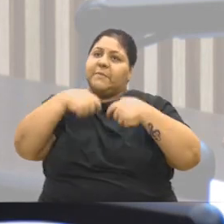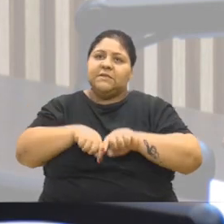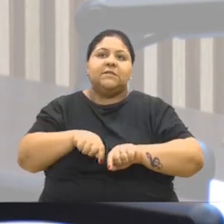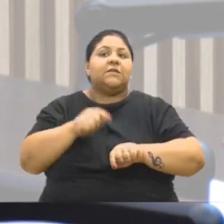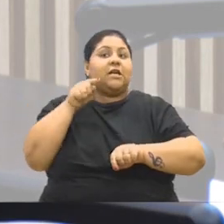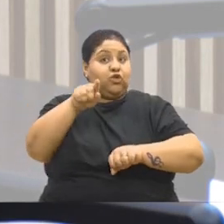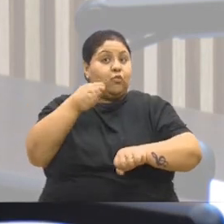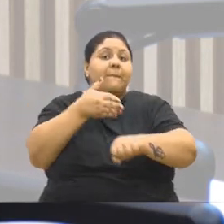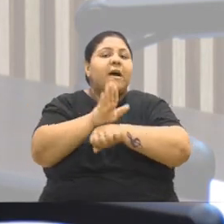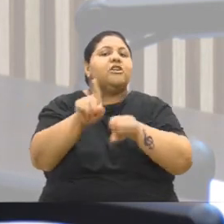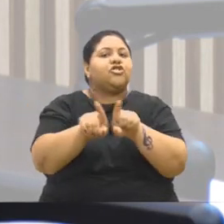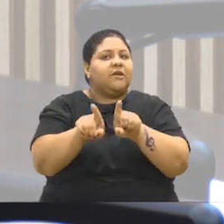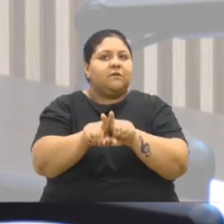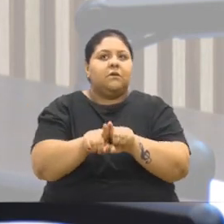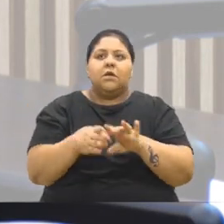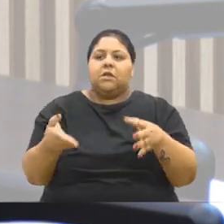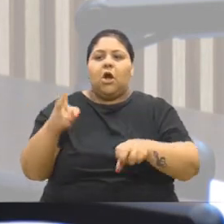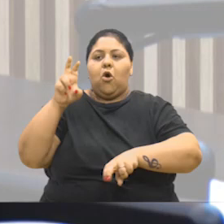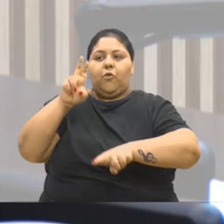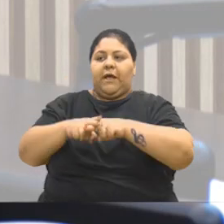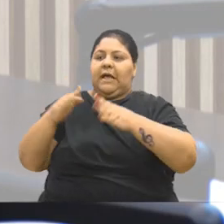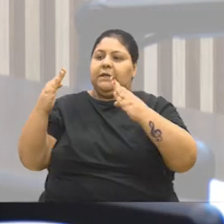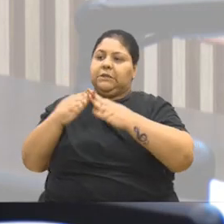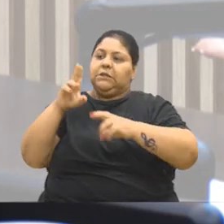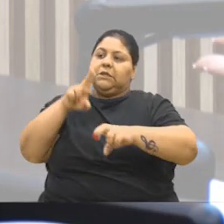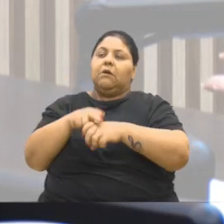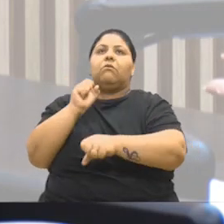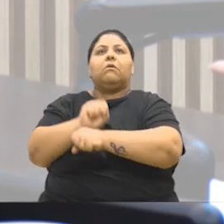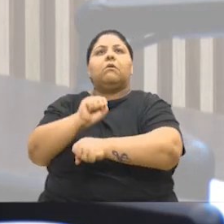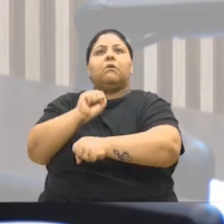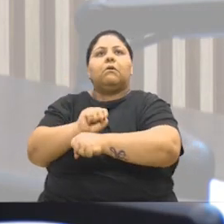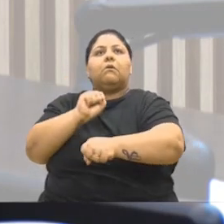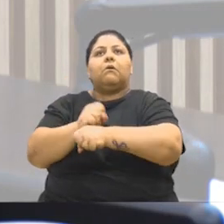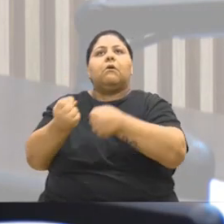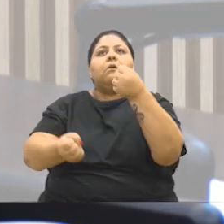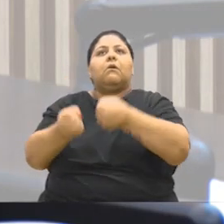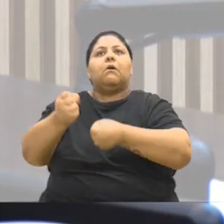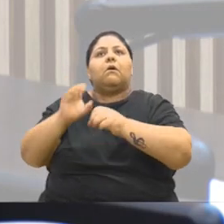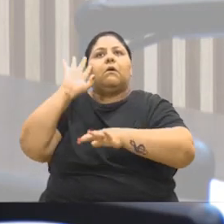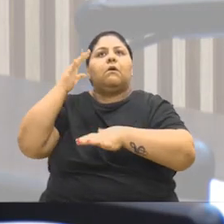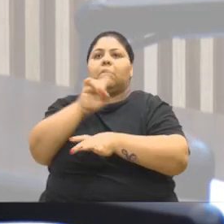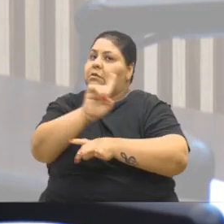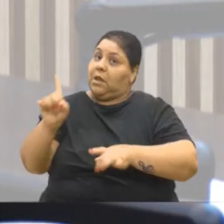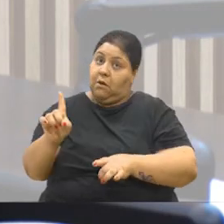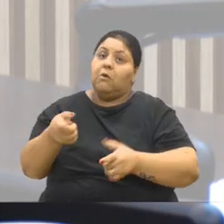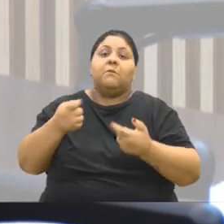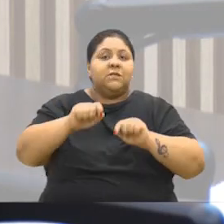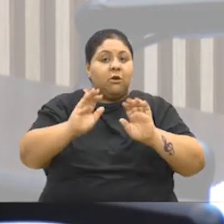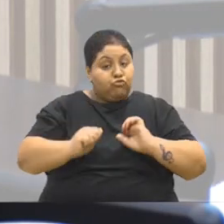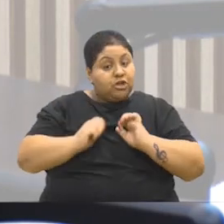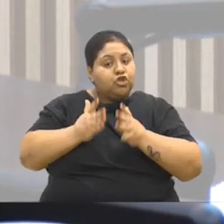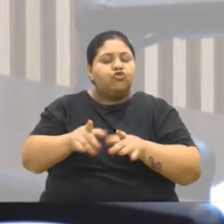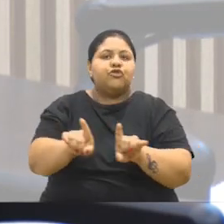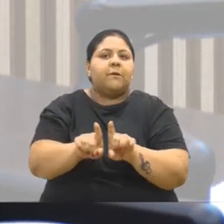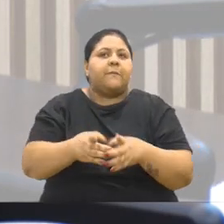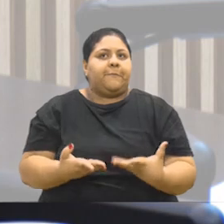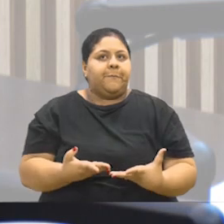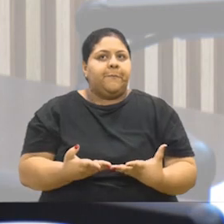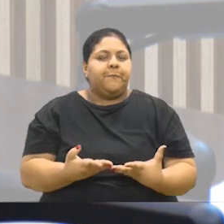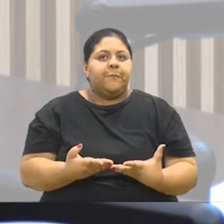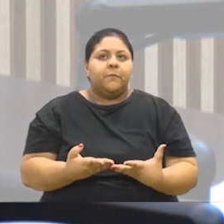parte também. Não é ficar em casa sentado esperando que caia nos braços, né? Nós precisamos de ação para isso. Quando